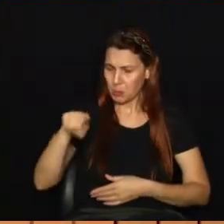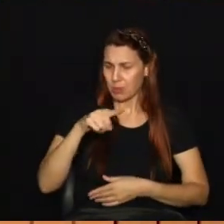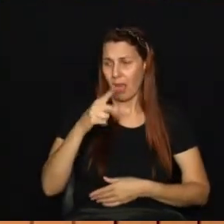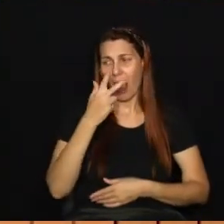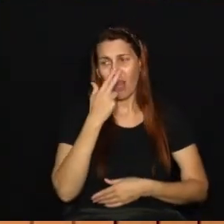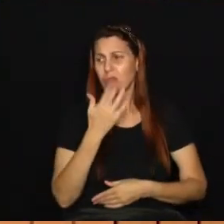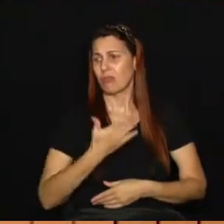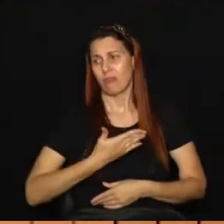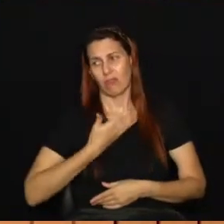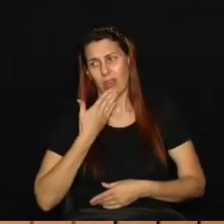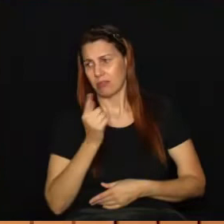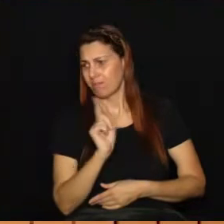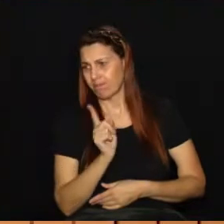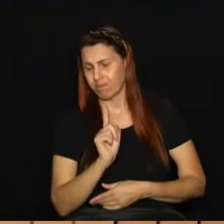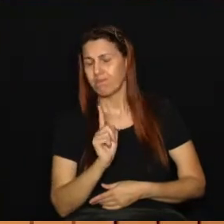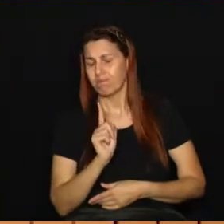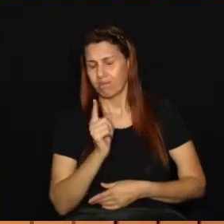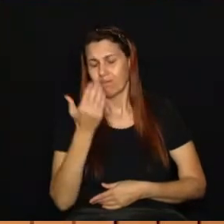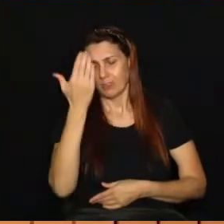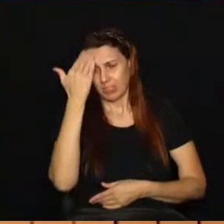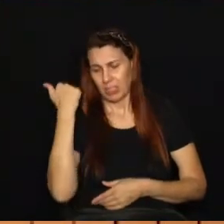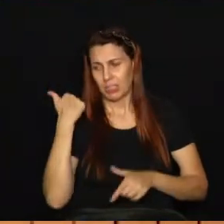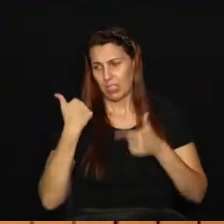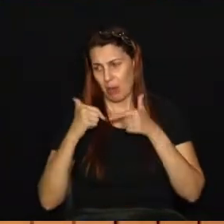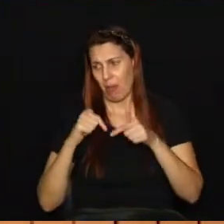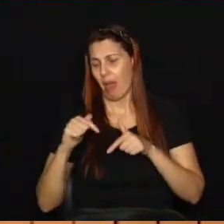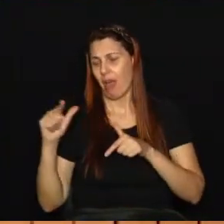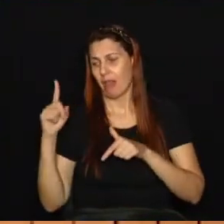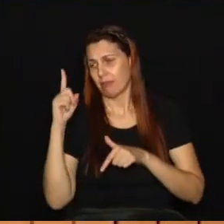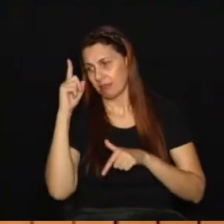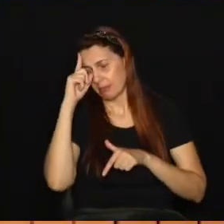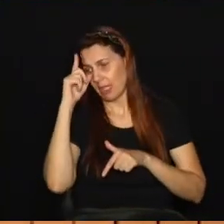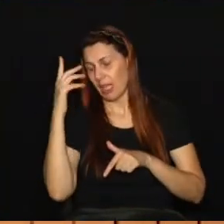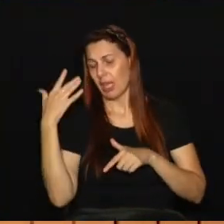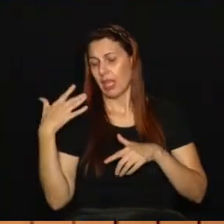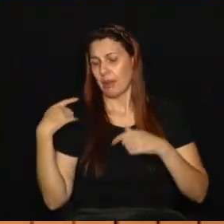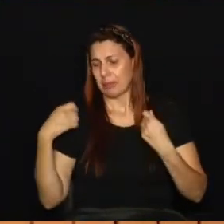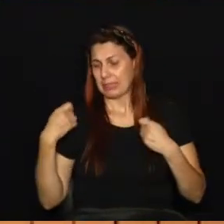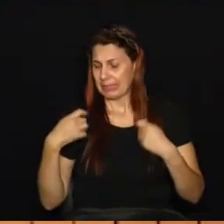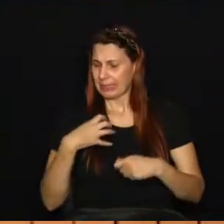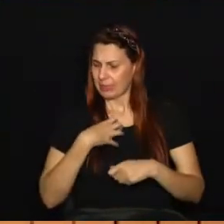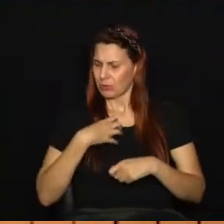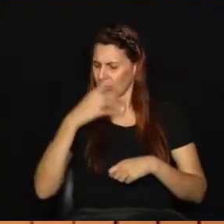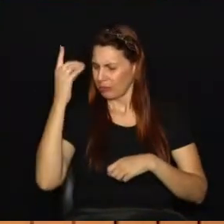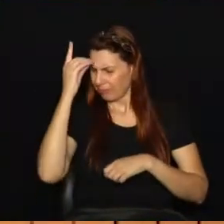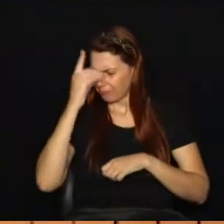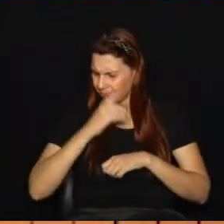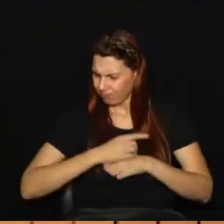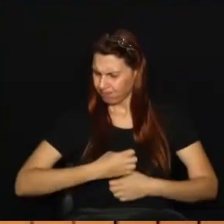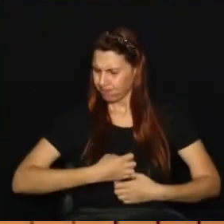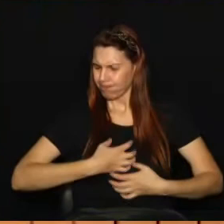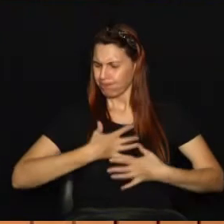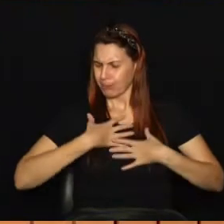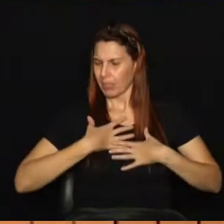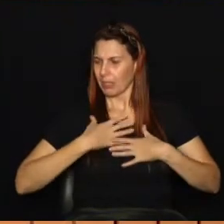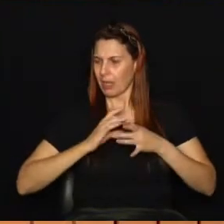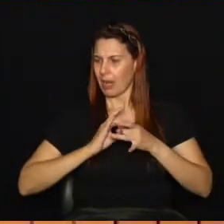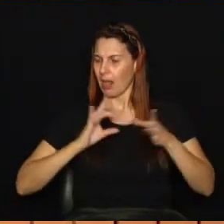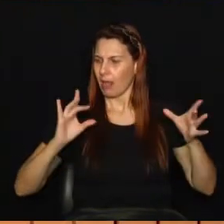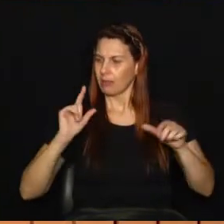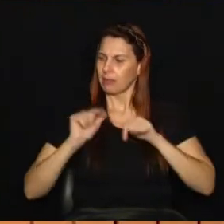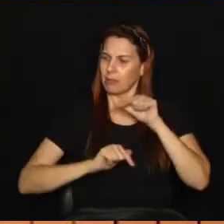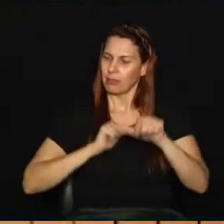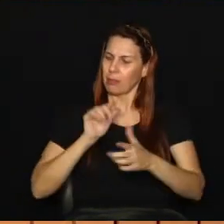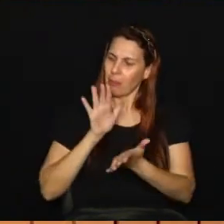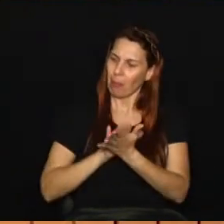fácil também. Né, esse sacerdócio, ele tem que ter uma vocação e tem que ter um desprendimento muito grande. Então, parabéns